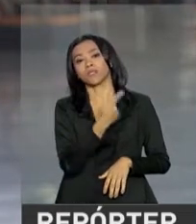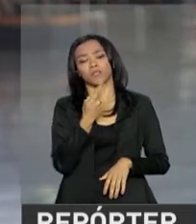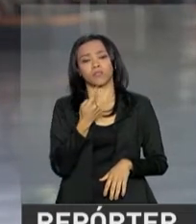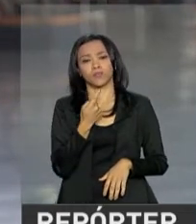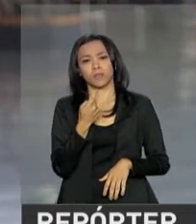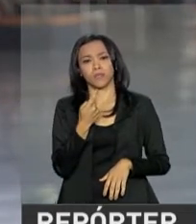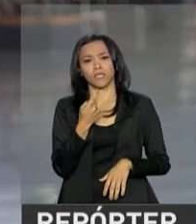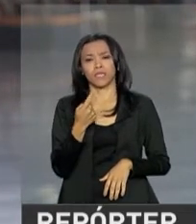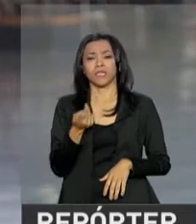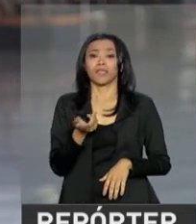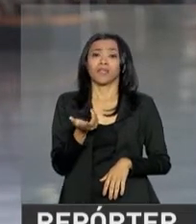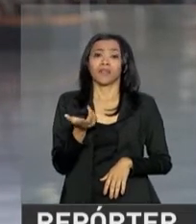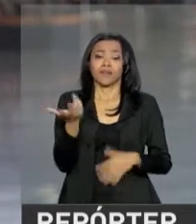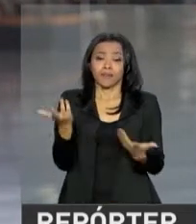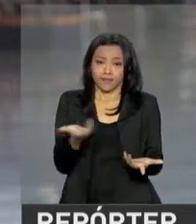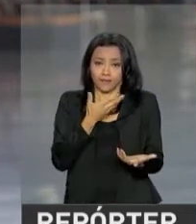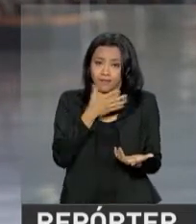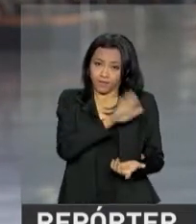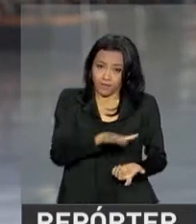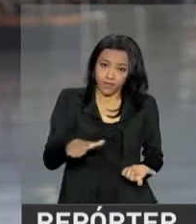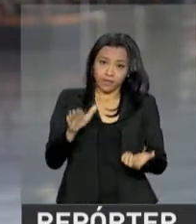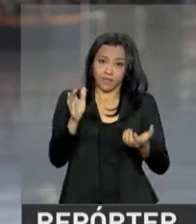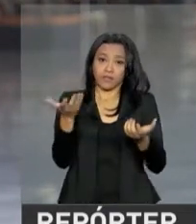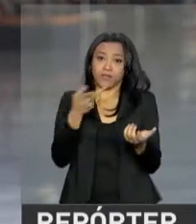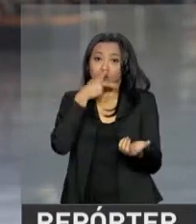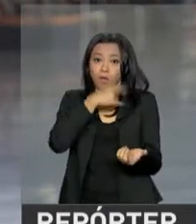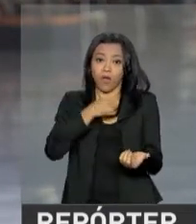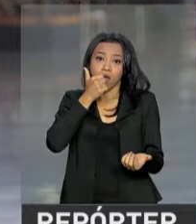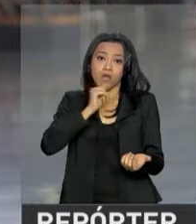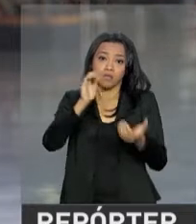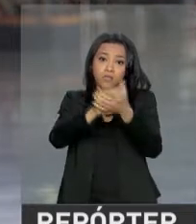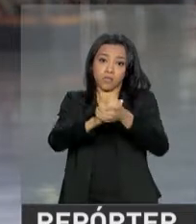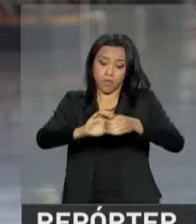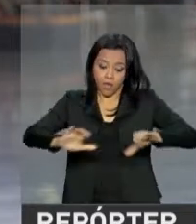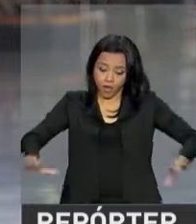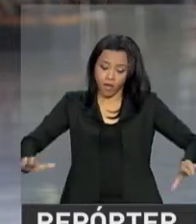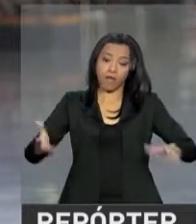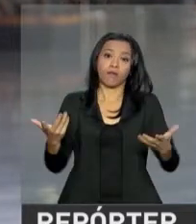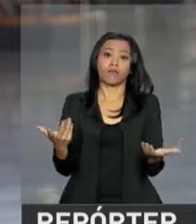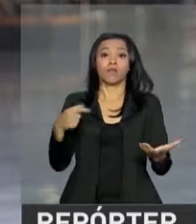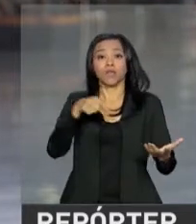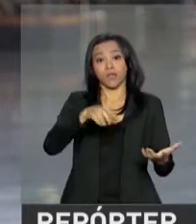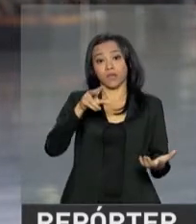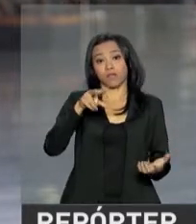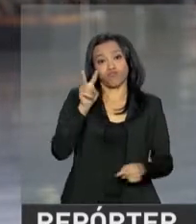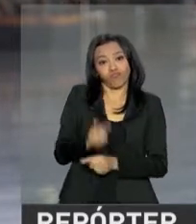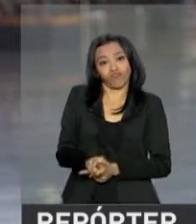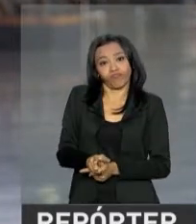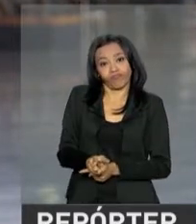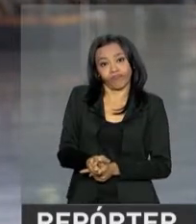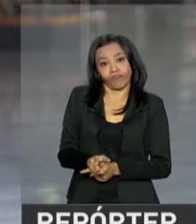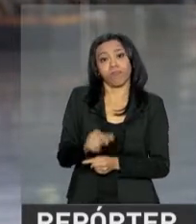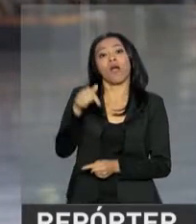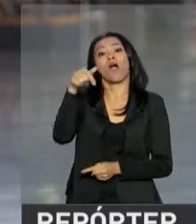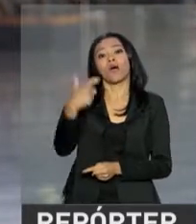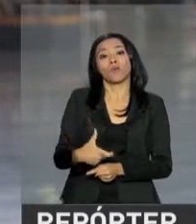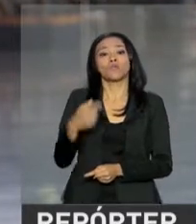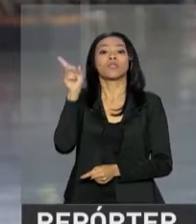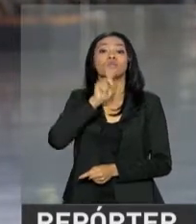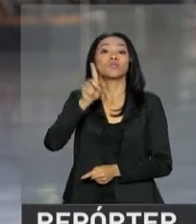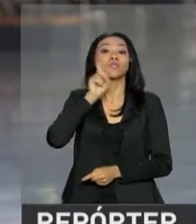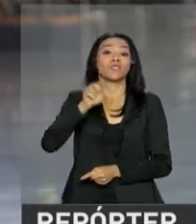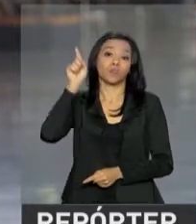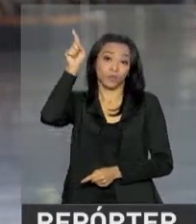crianças separadas dos pais ou responsáveis e que estão sob custódia de abrigos nos Estados Unidos. A repórter